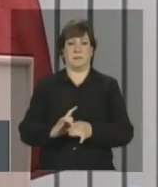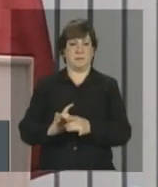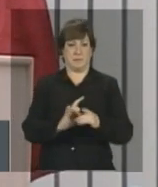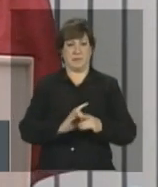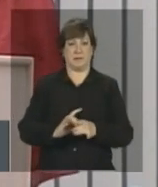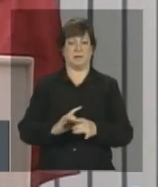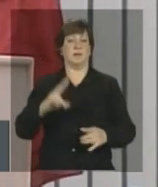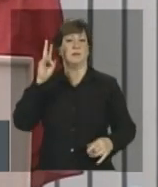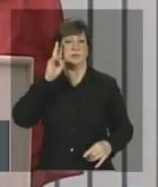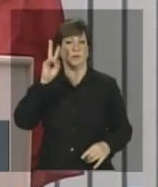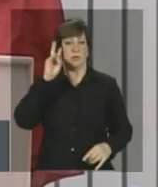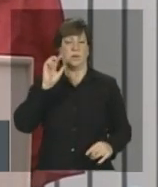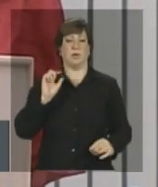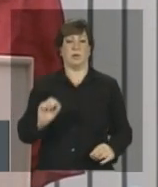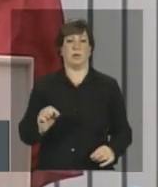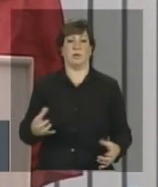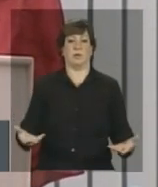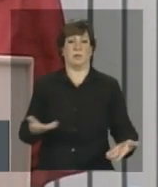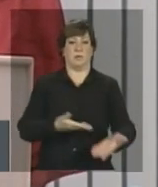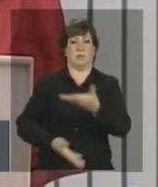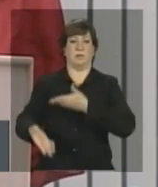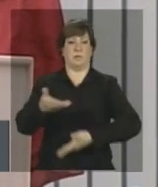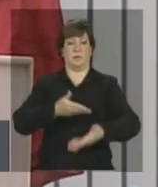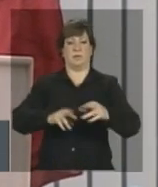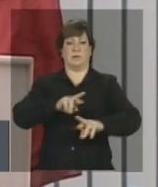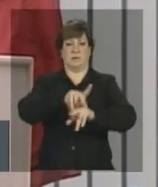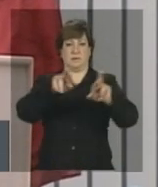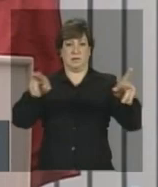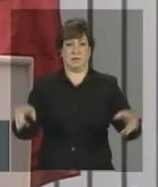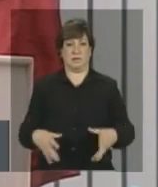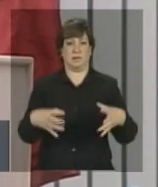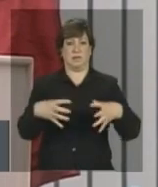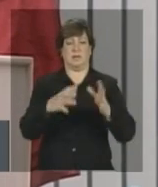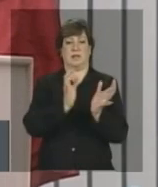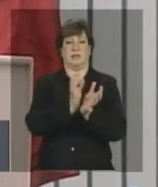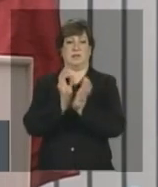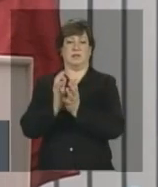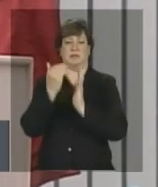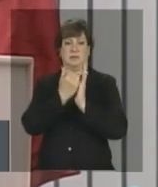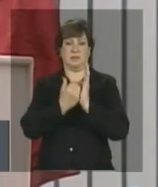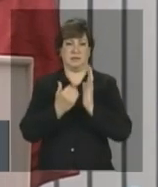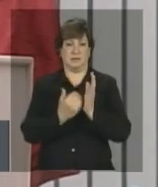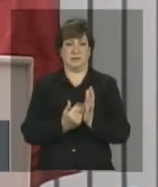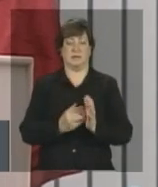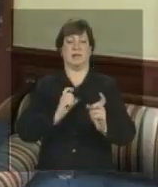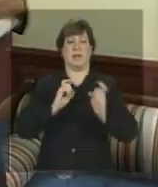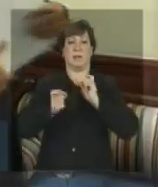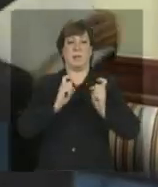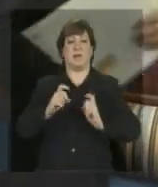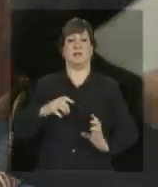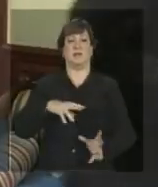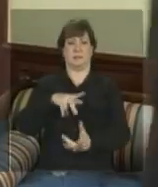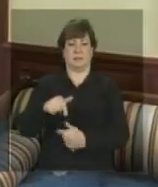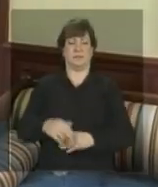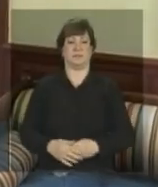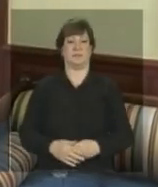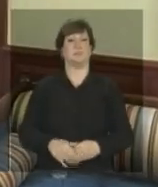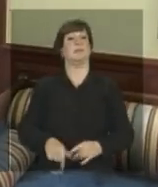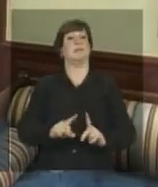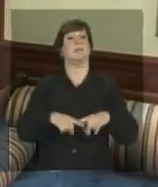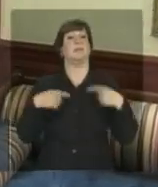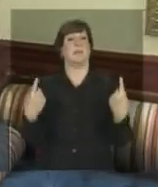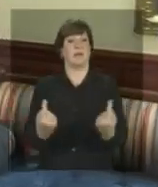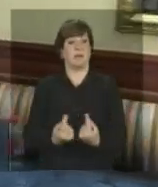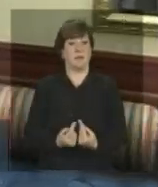evidencia o entrecruzamento das diferentes agendas setoriais do debate em reunião bilateral com a